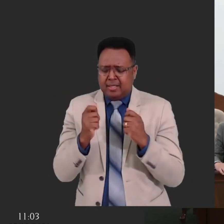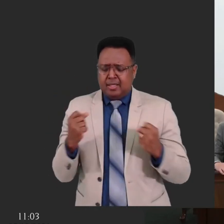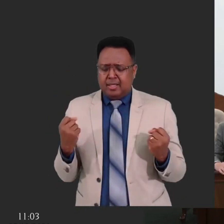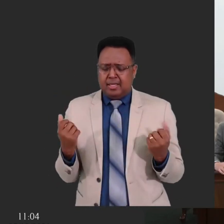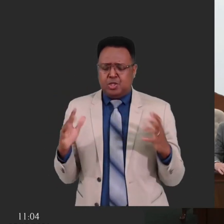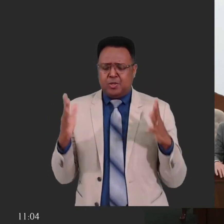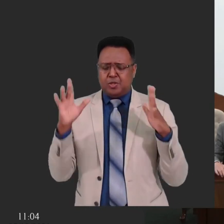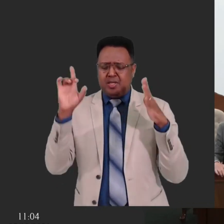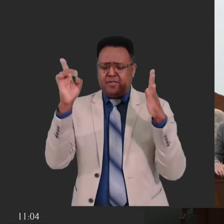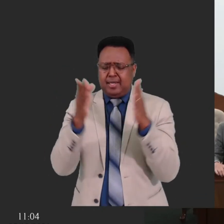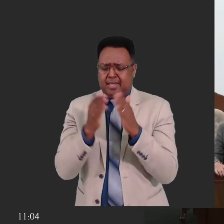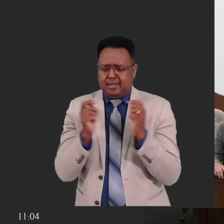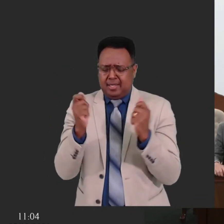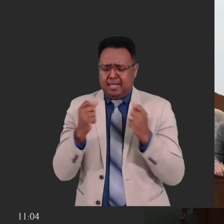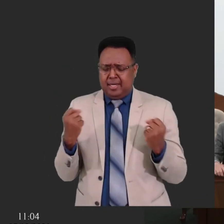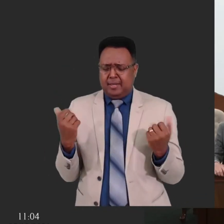Senhor.